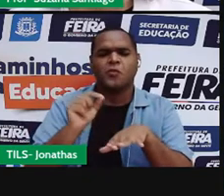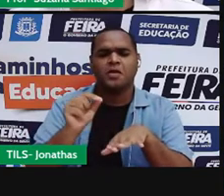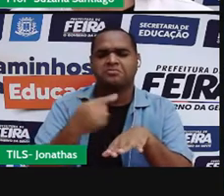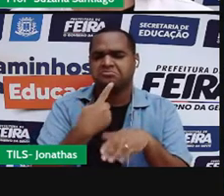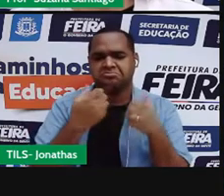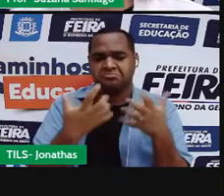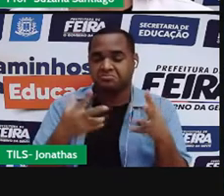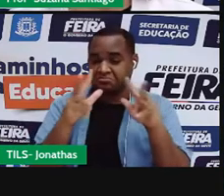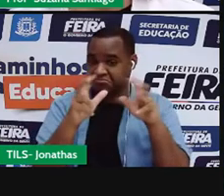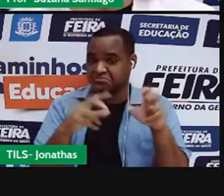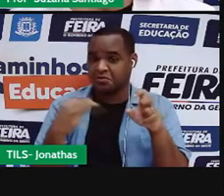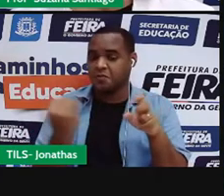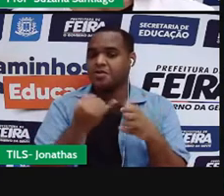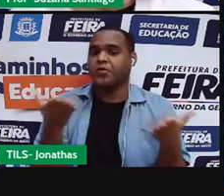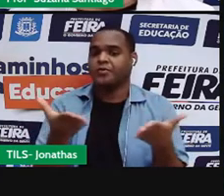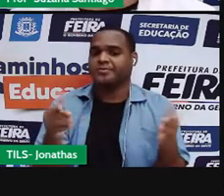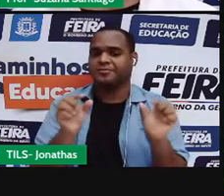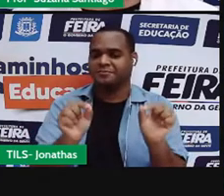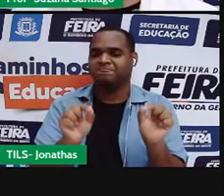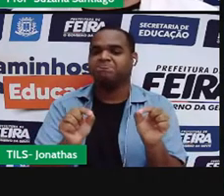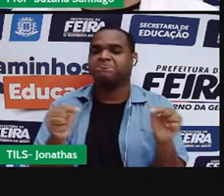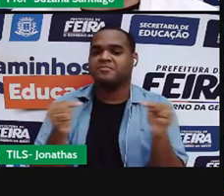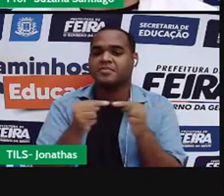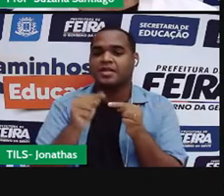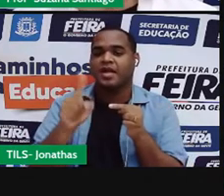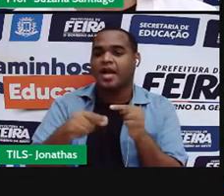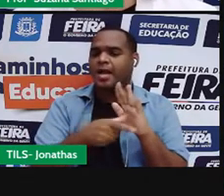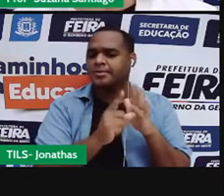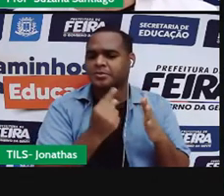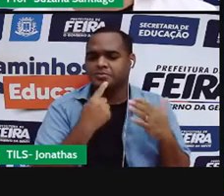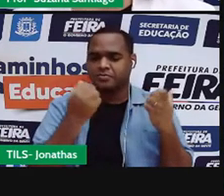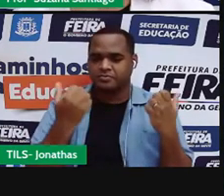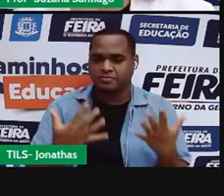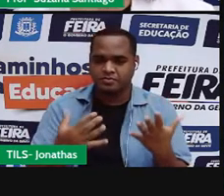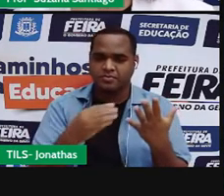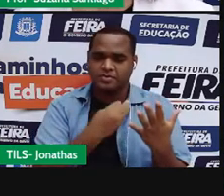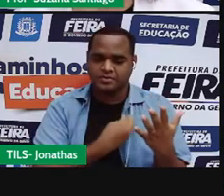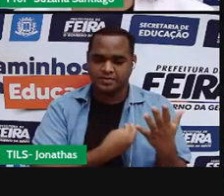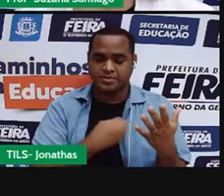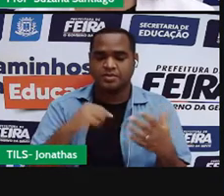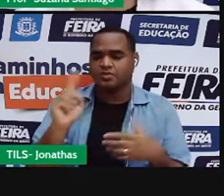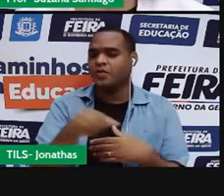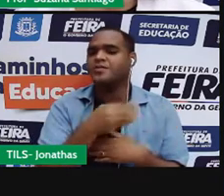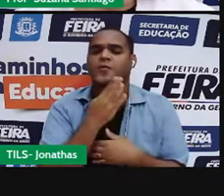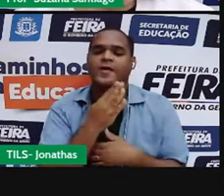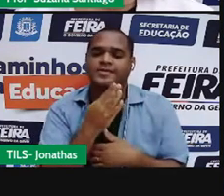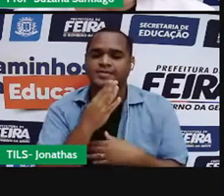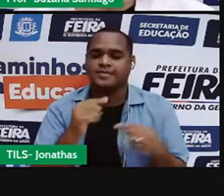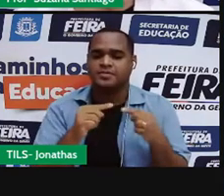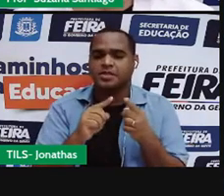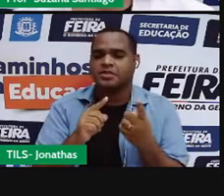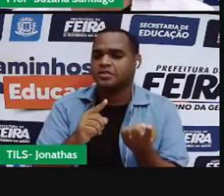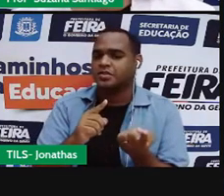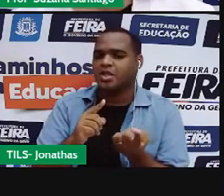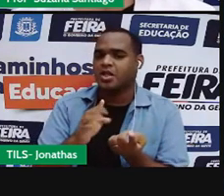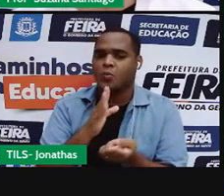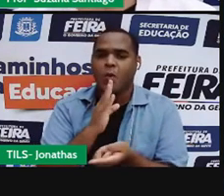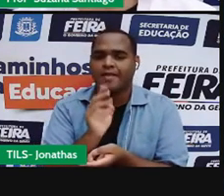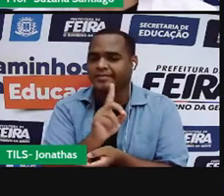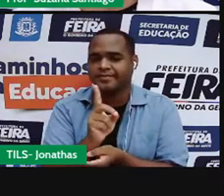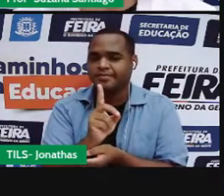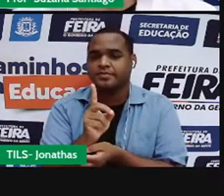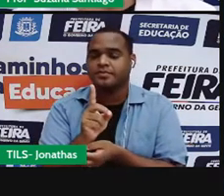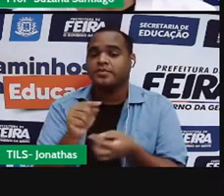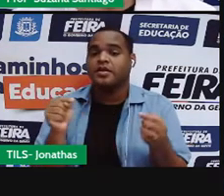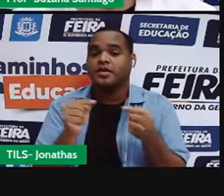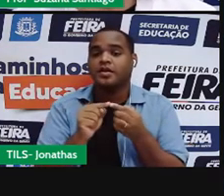tão atual. Mas antes de falar de fake news, a gente precisa conhecer o termo desinformação, tá